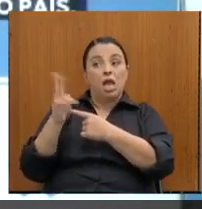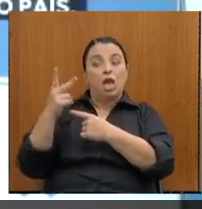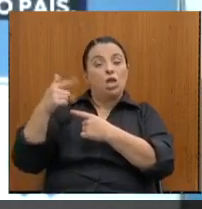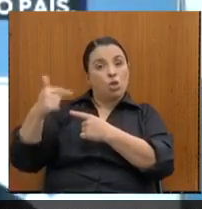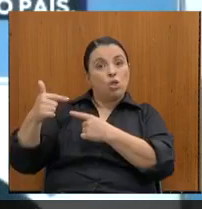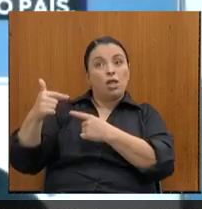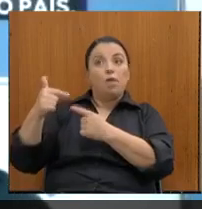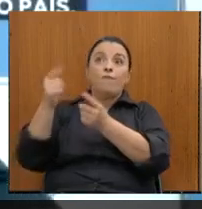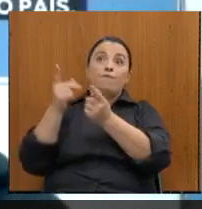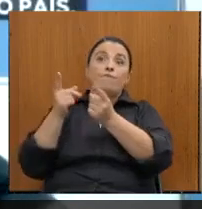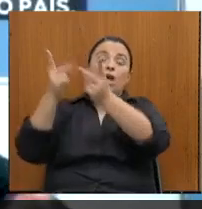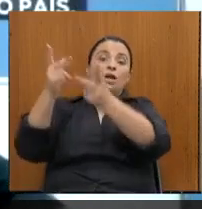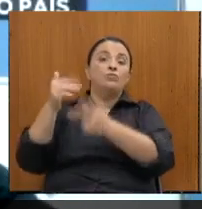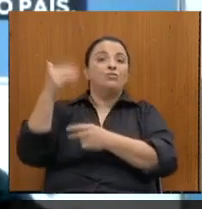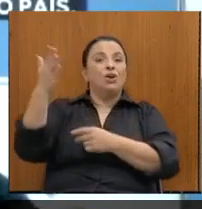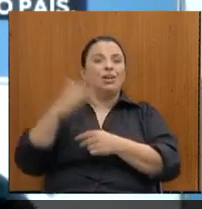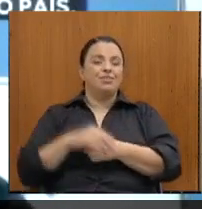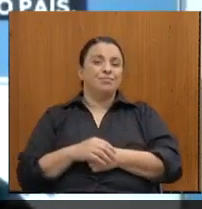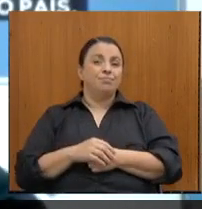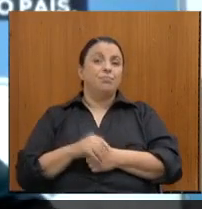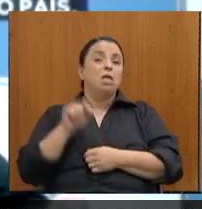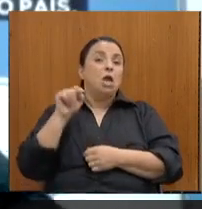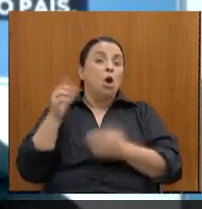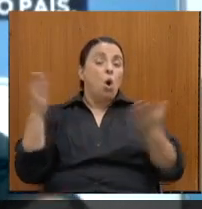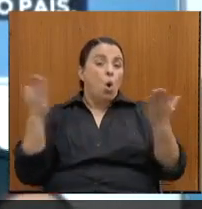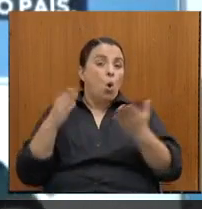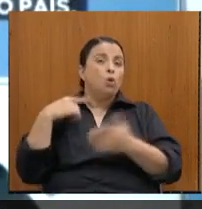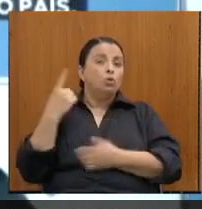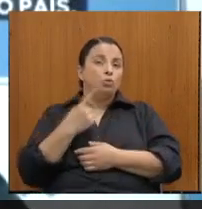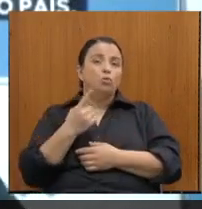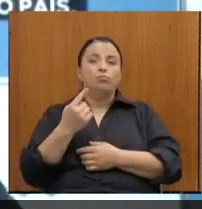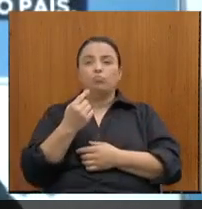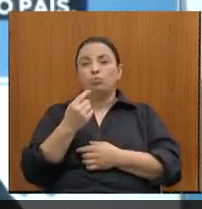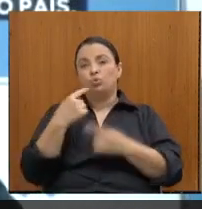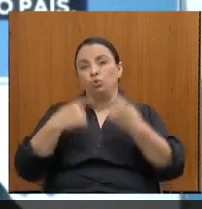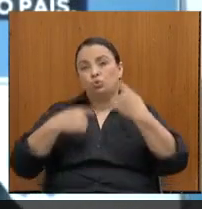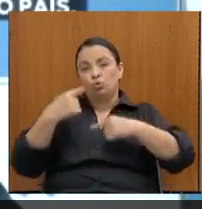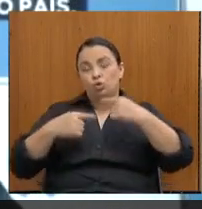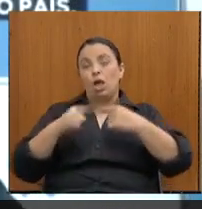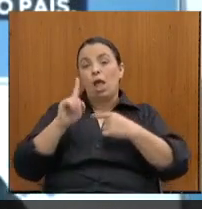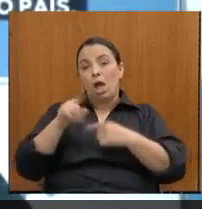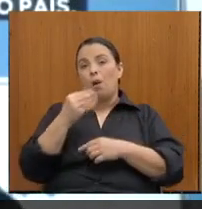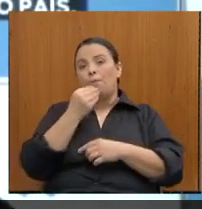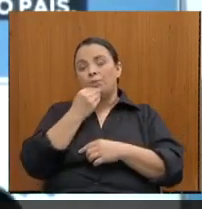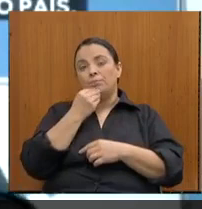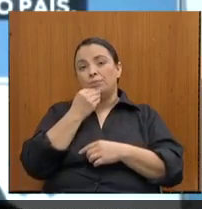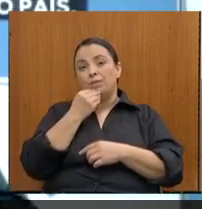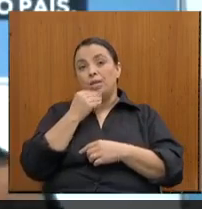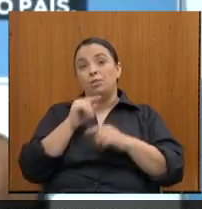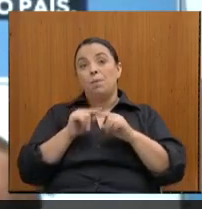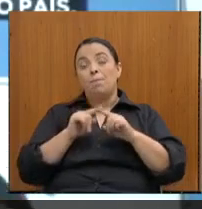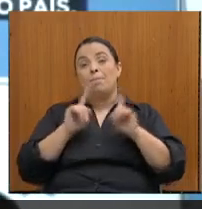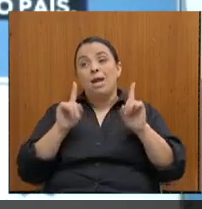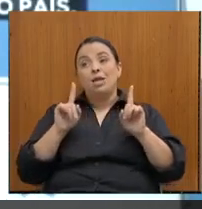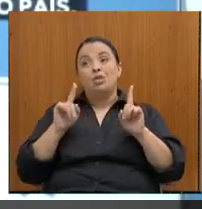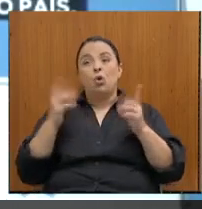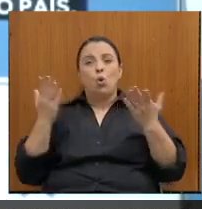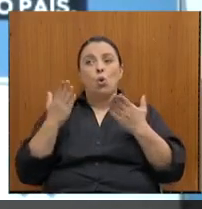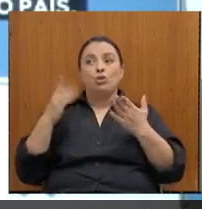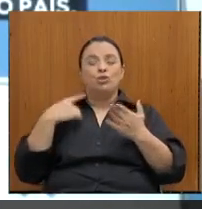oportunidade que hoje nós estamos discutindo mas que nenhum de nós na realidade tem condição de avaliar o seu real